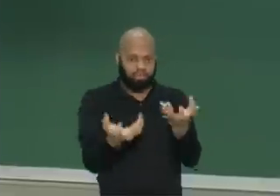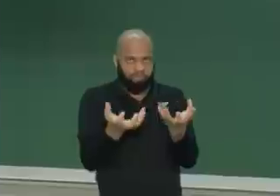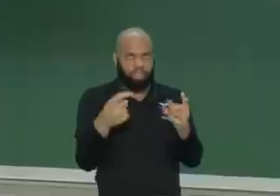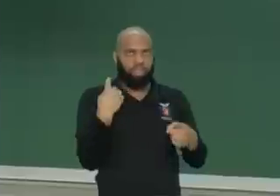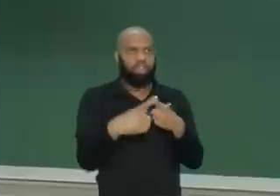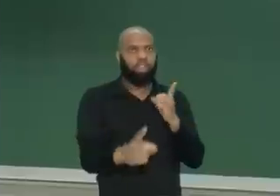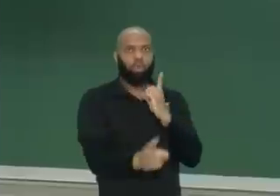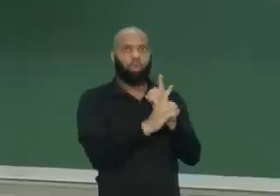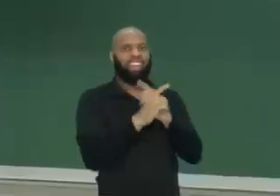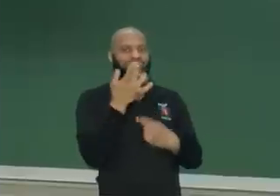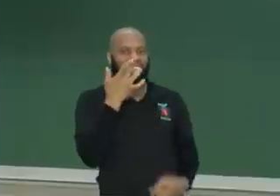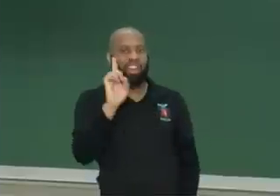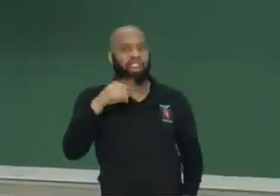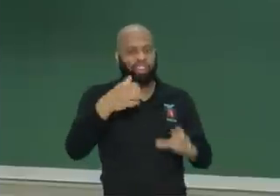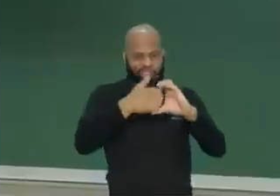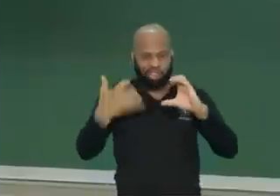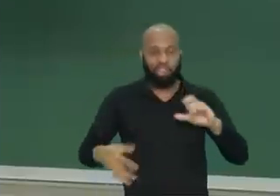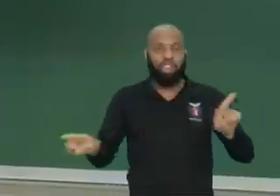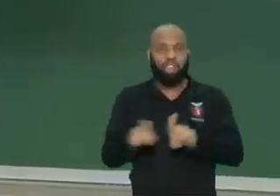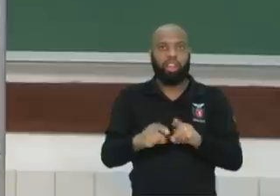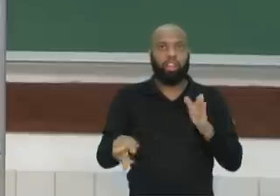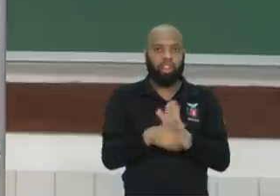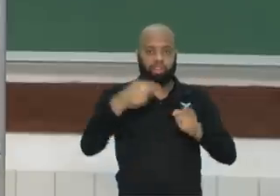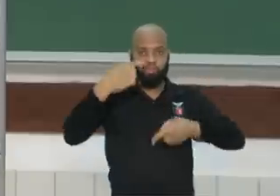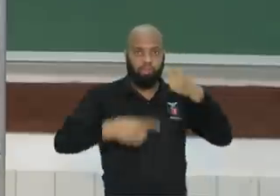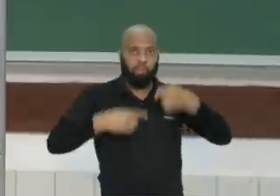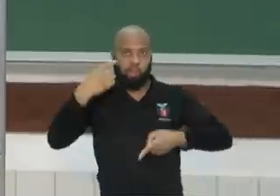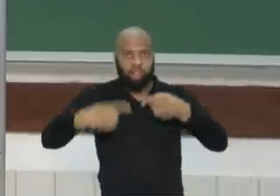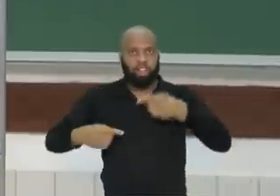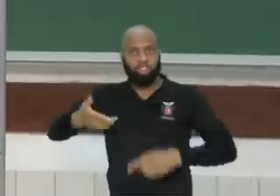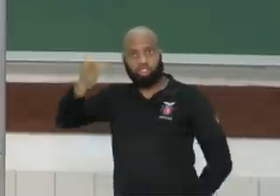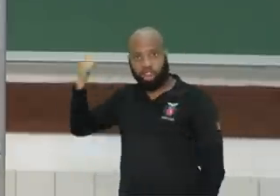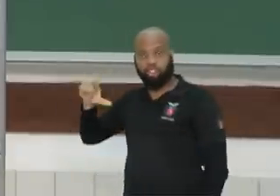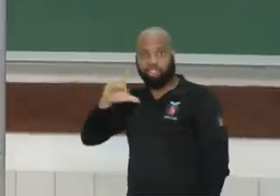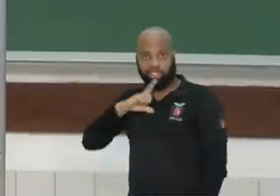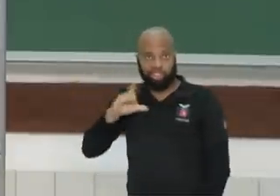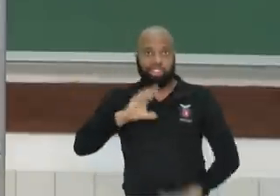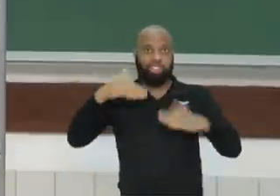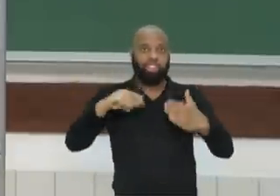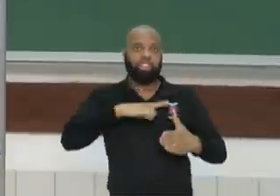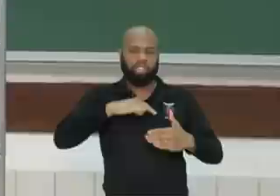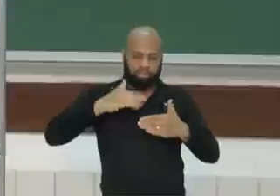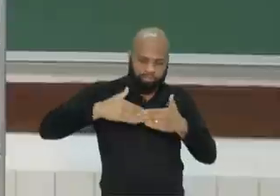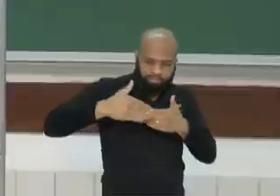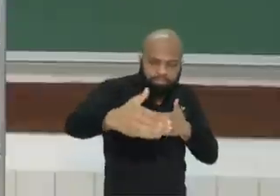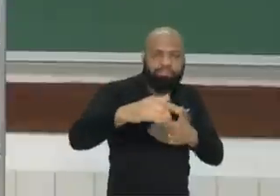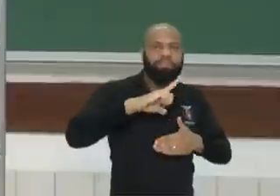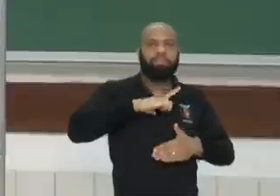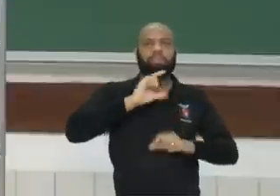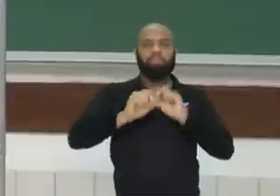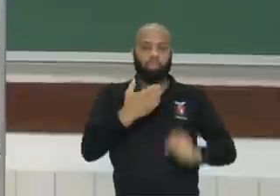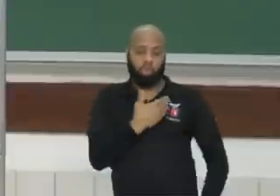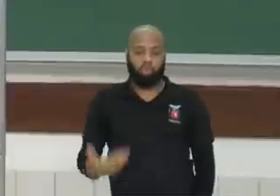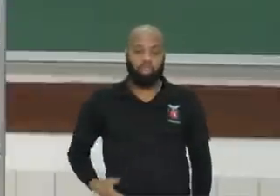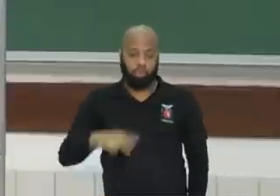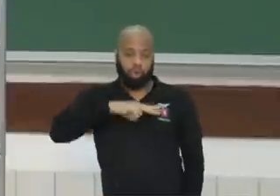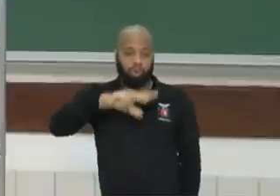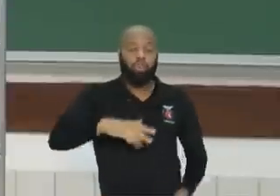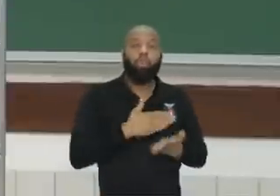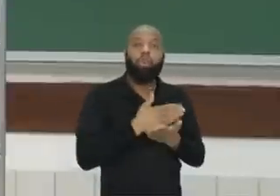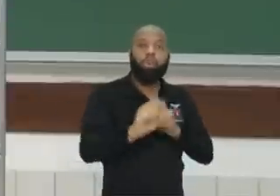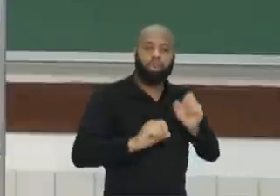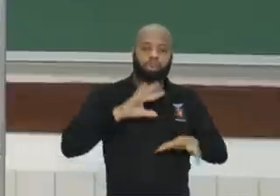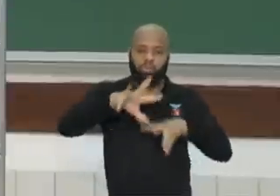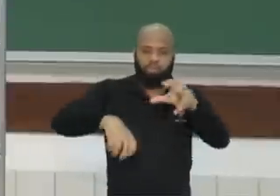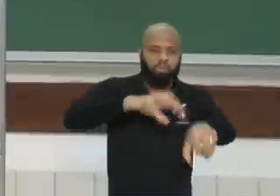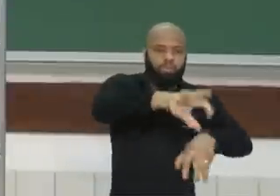encontrar ouro era uma das características da política mercantilista, então, já na sequência, o governo português começa a